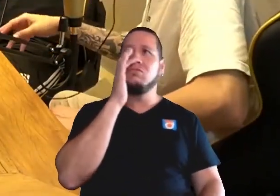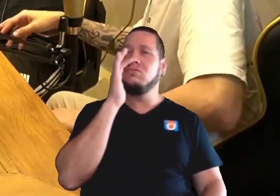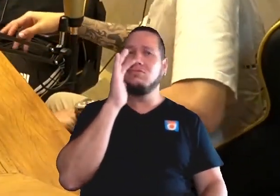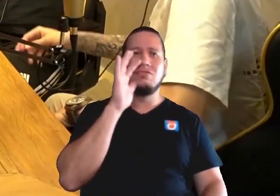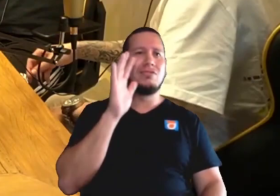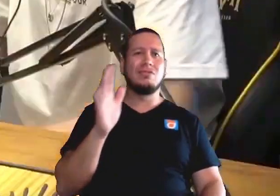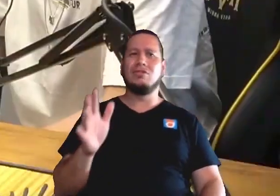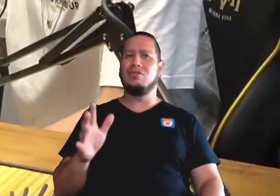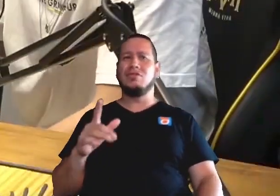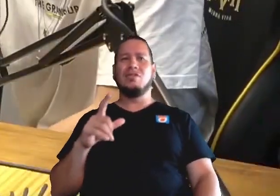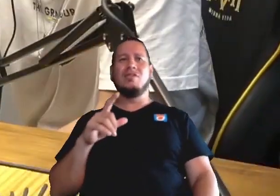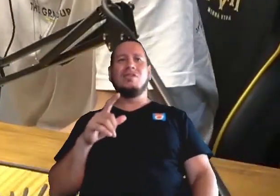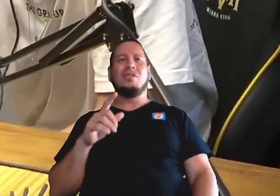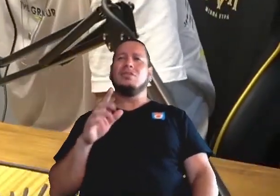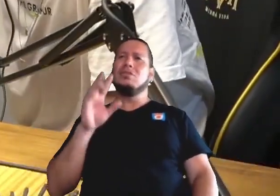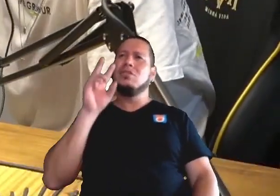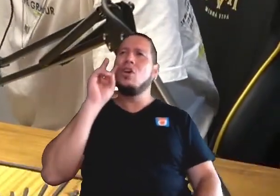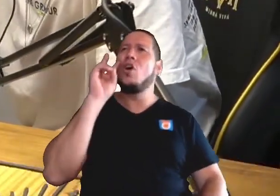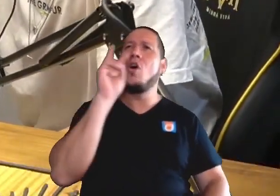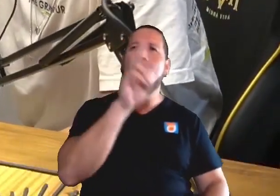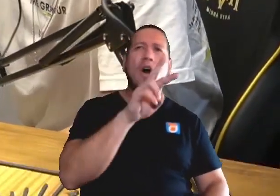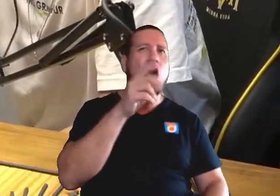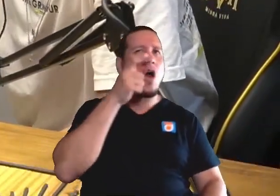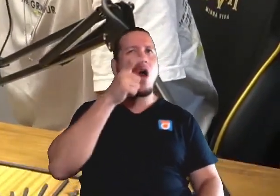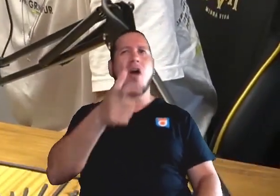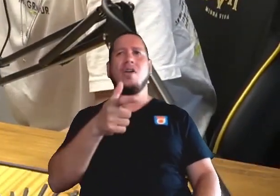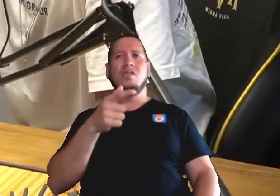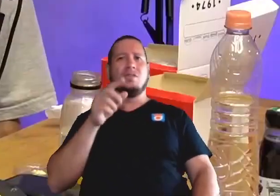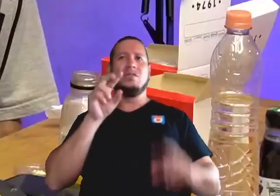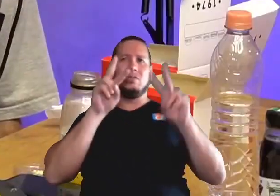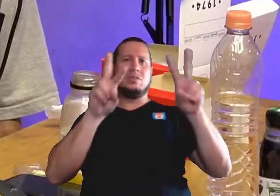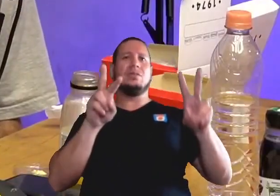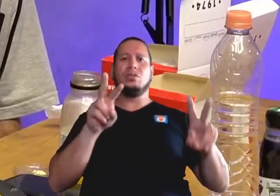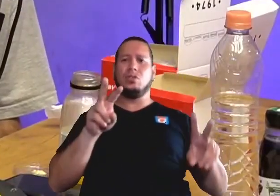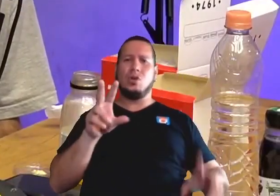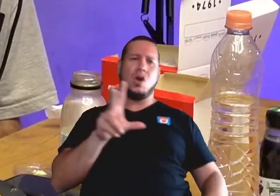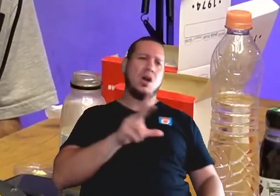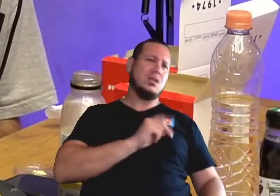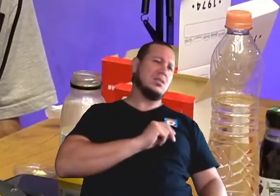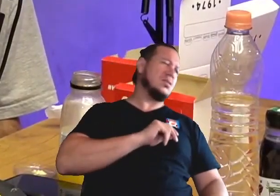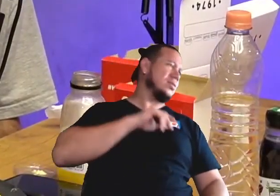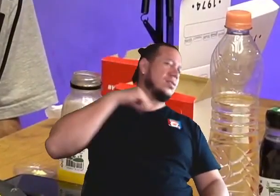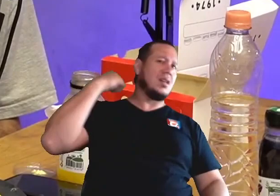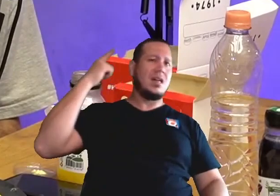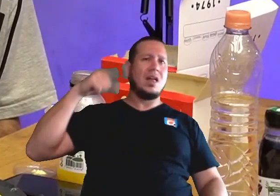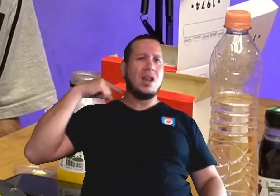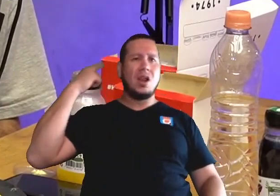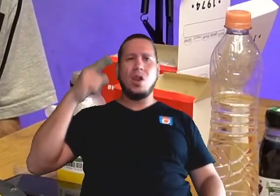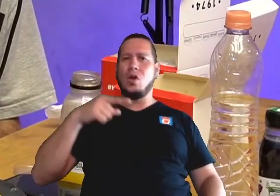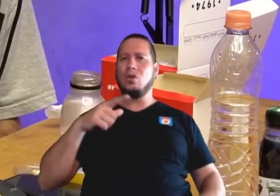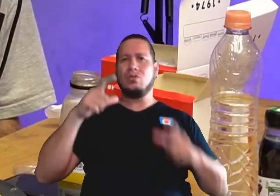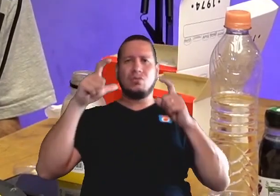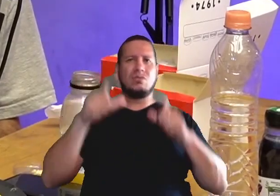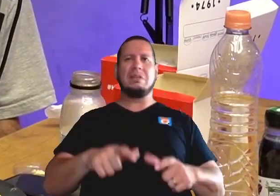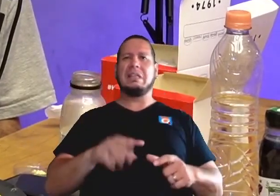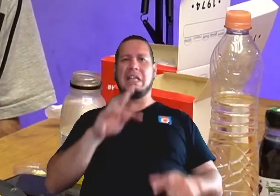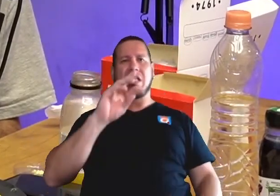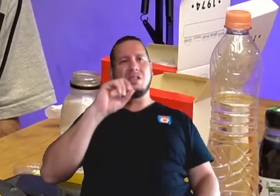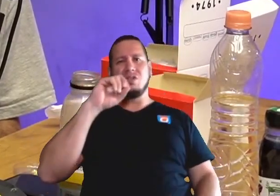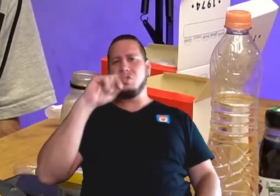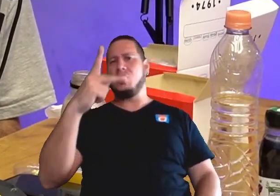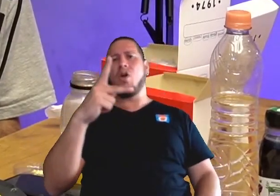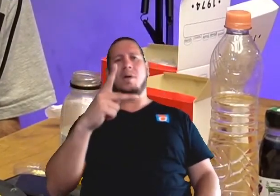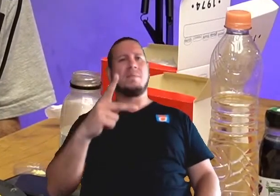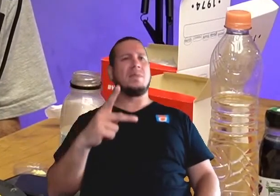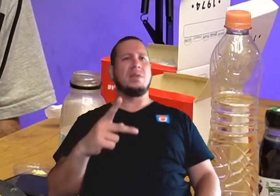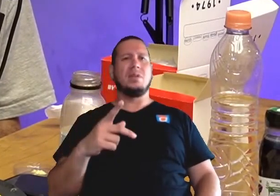modelos que legal na hora que eu vi eu falei caramba mano o bagulho é sinistro